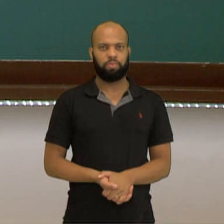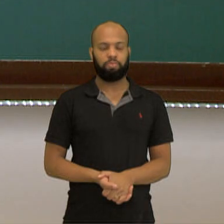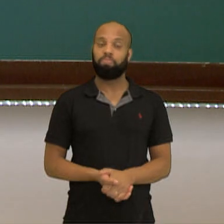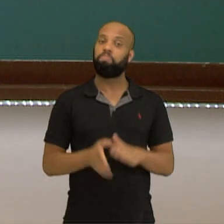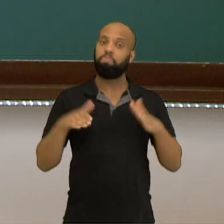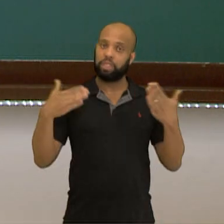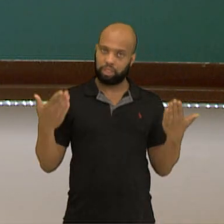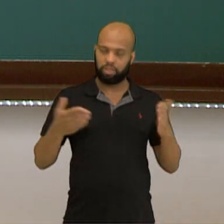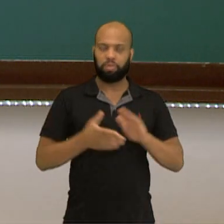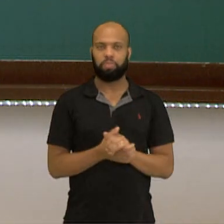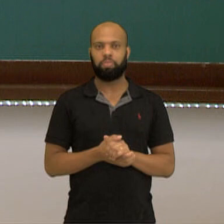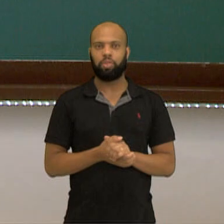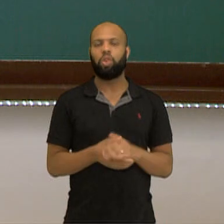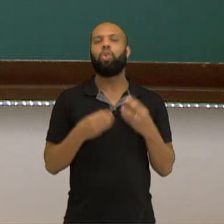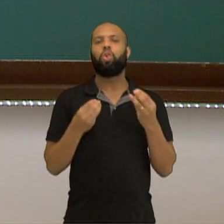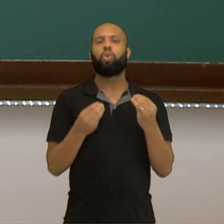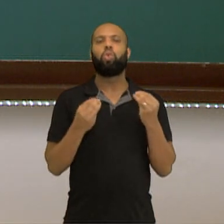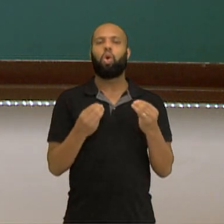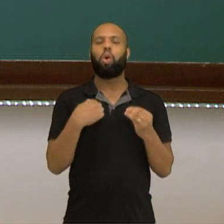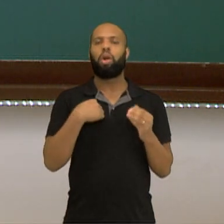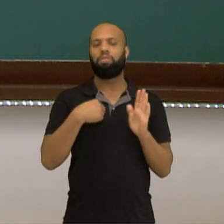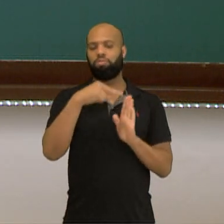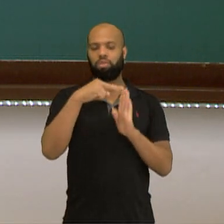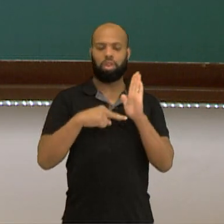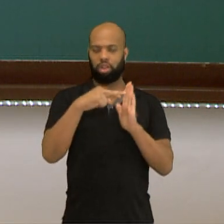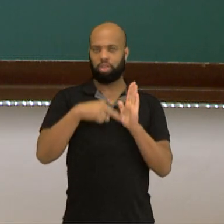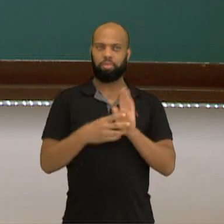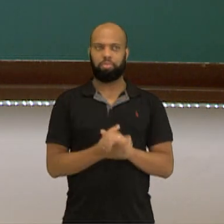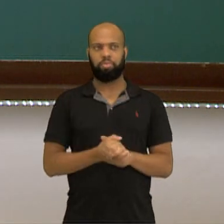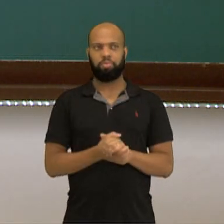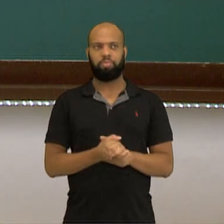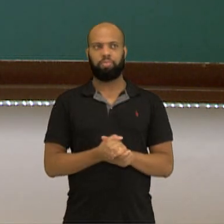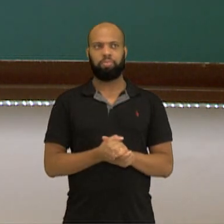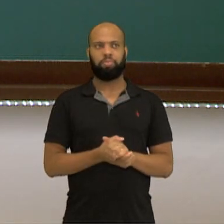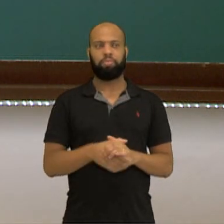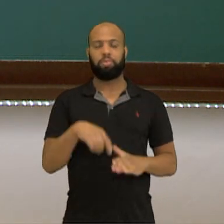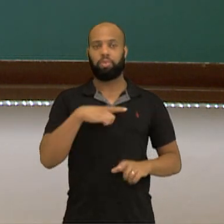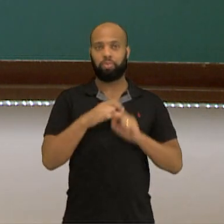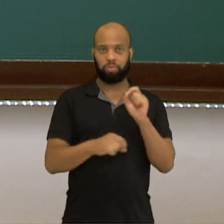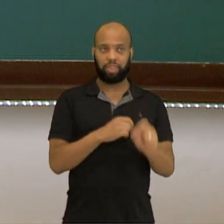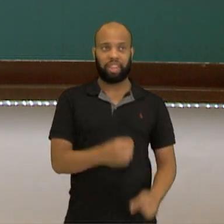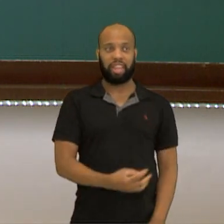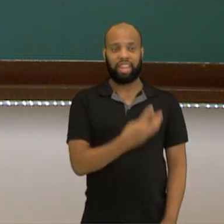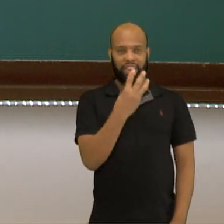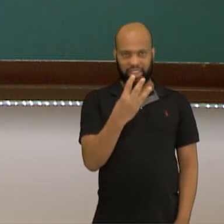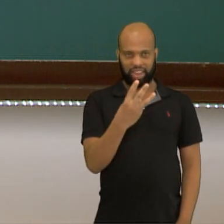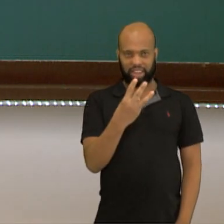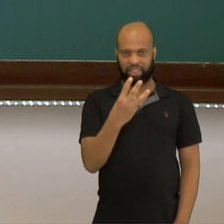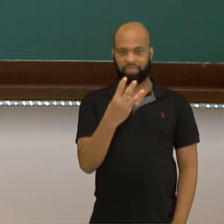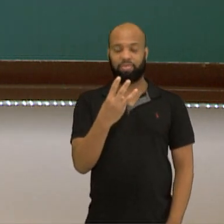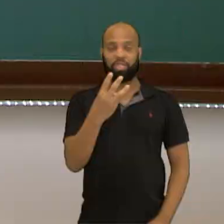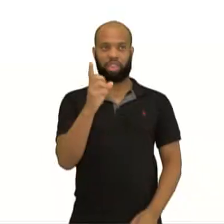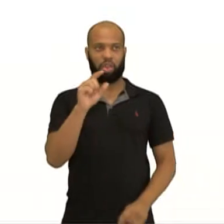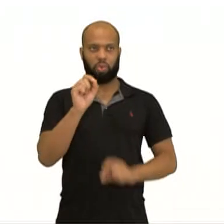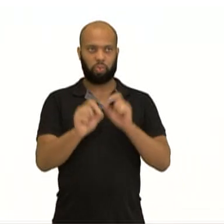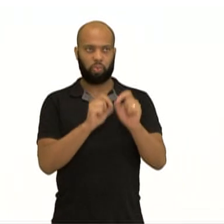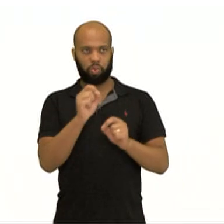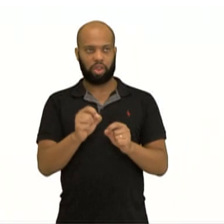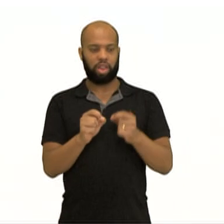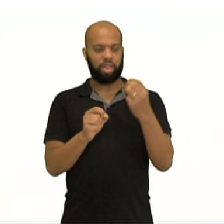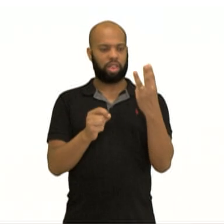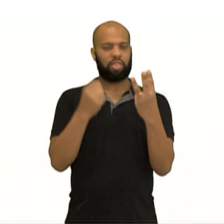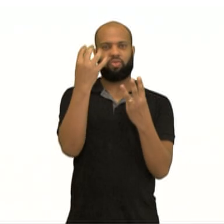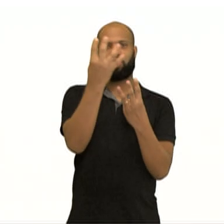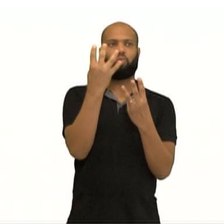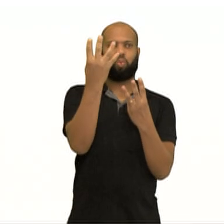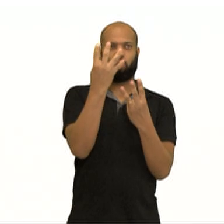E aí, pessoal, como é que eu leio? Aqui é o 3 elevado à quarta potência. Ou se eu... Ah,